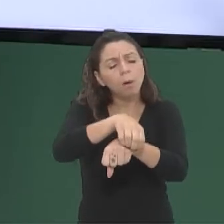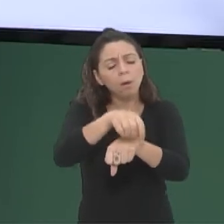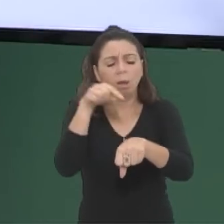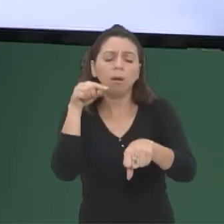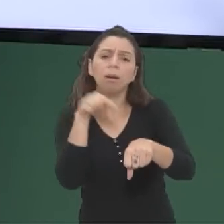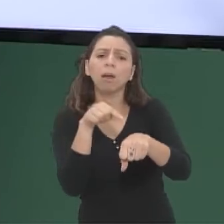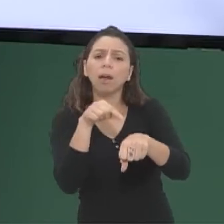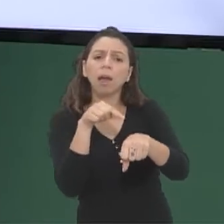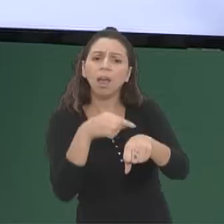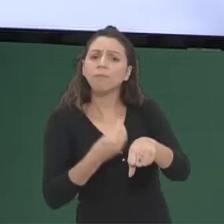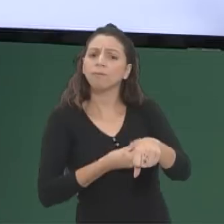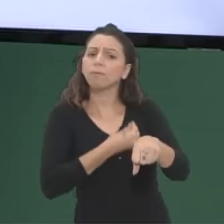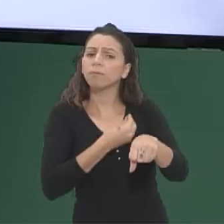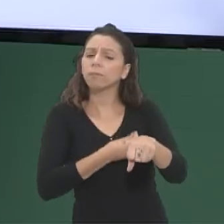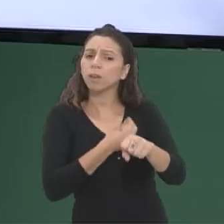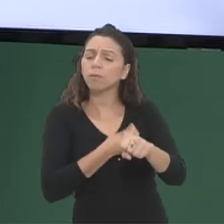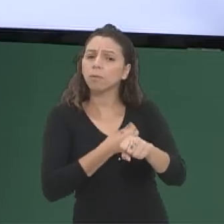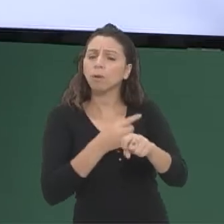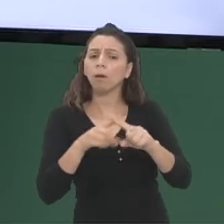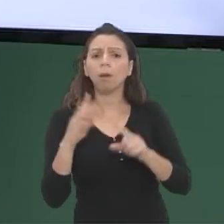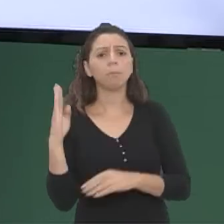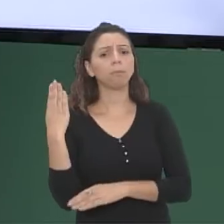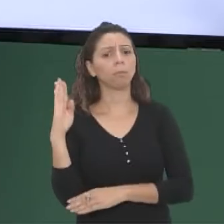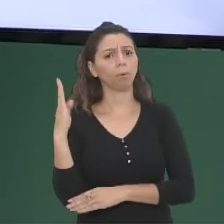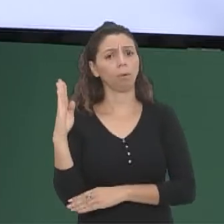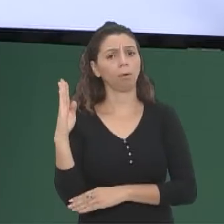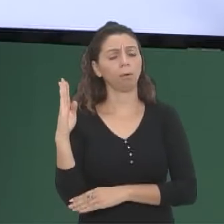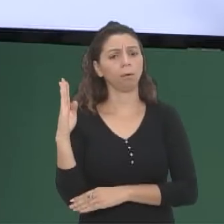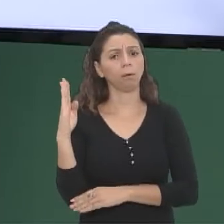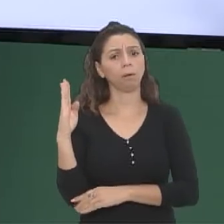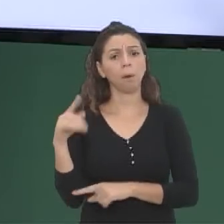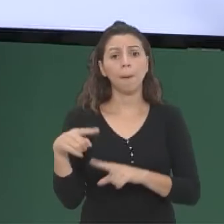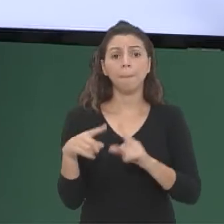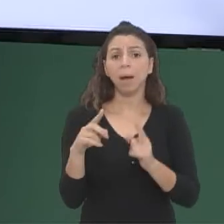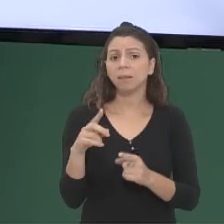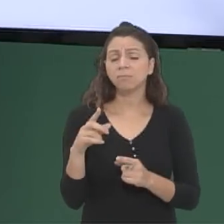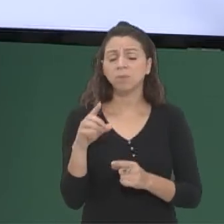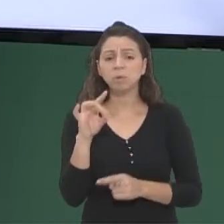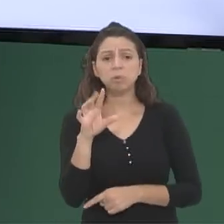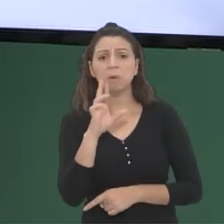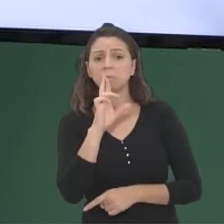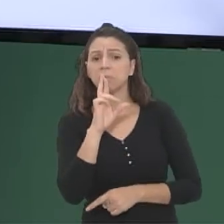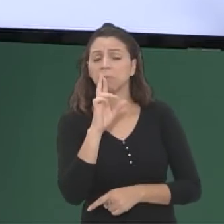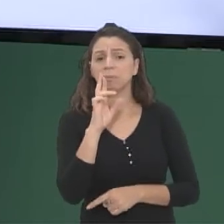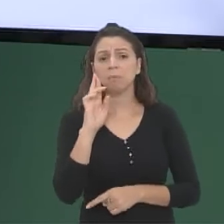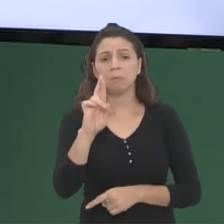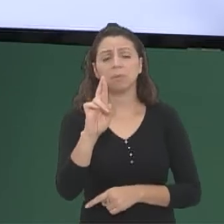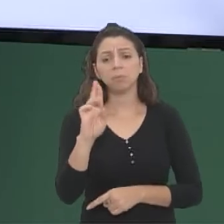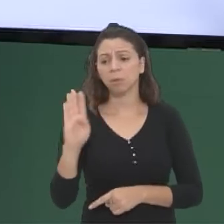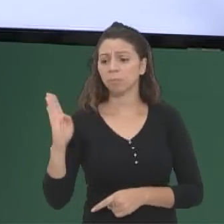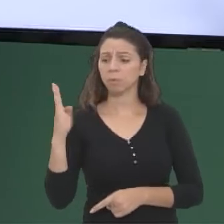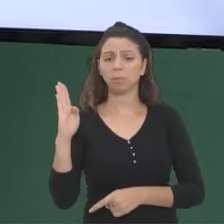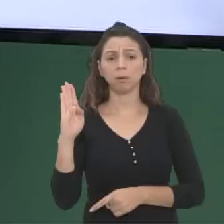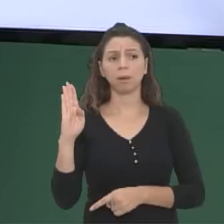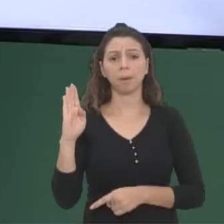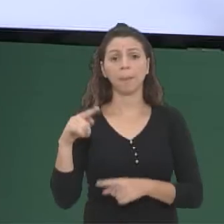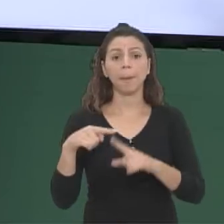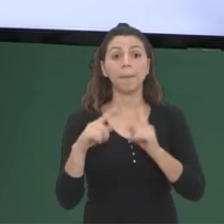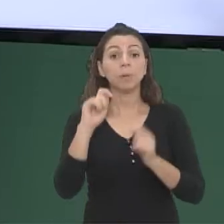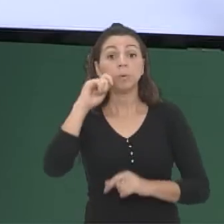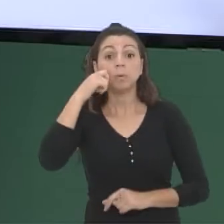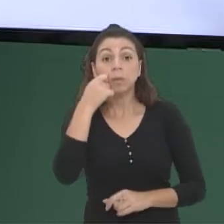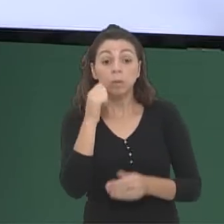é um intemperismo biológico, mas não tem só biológico na resposta. Mas o segredo desse exercício é, eles